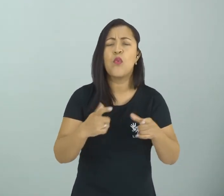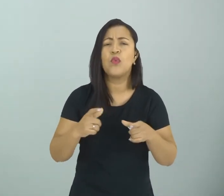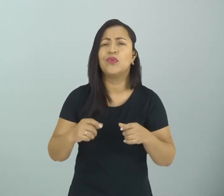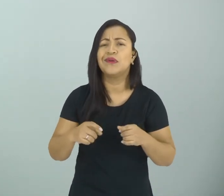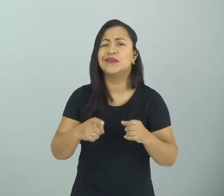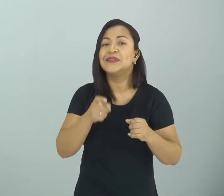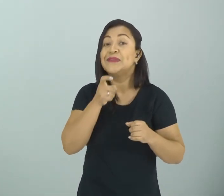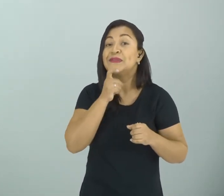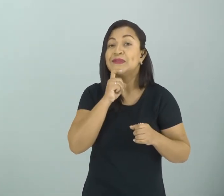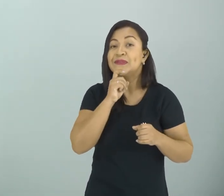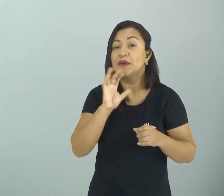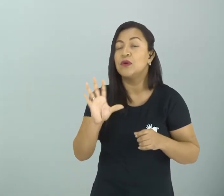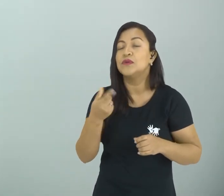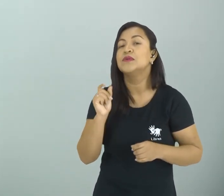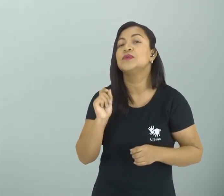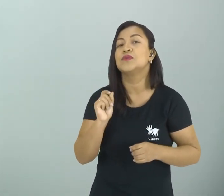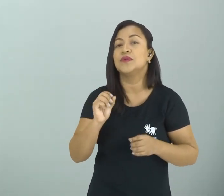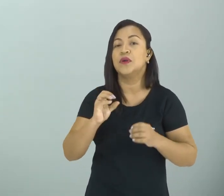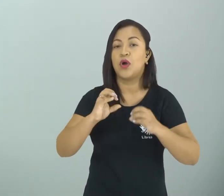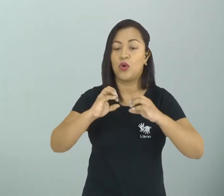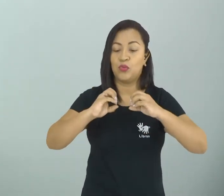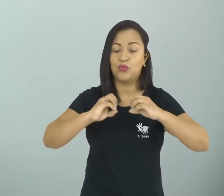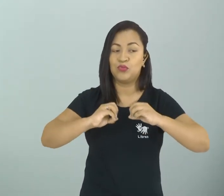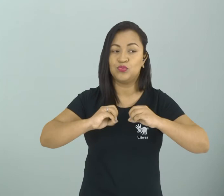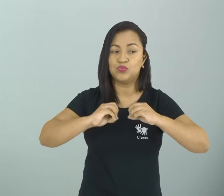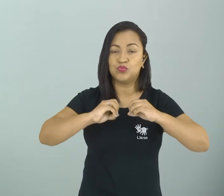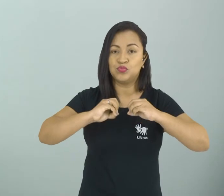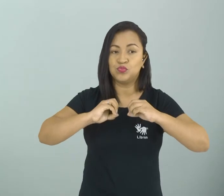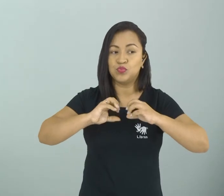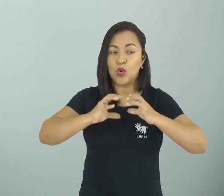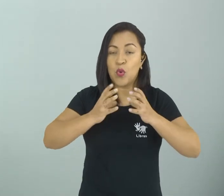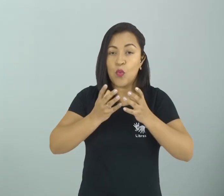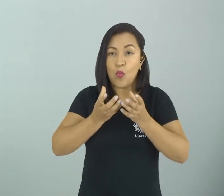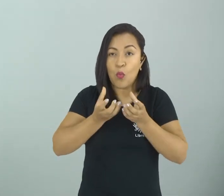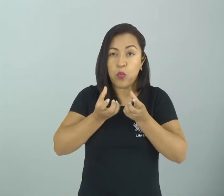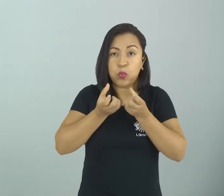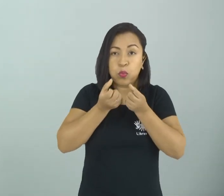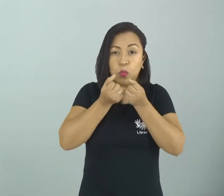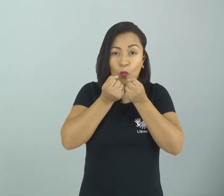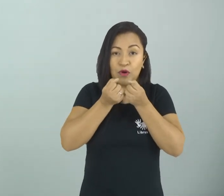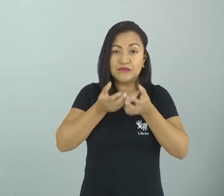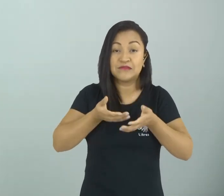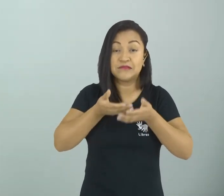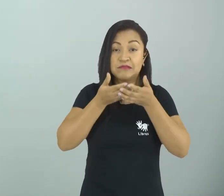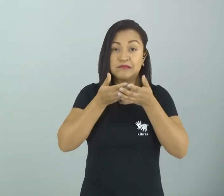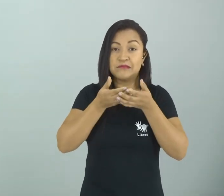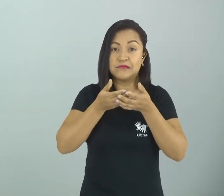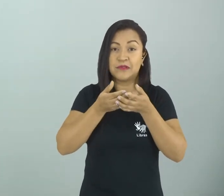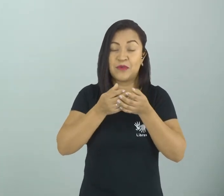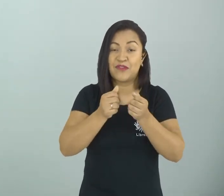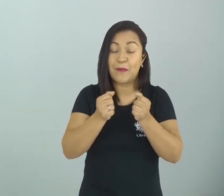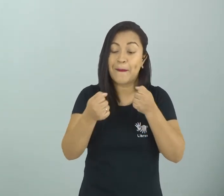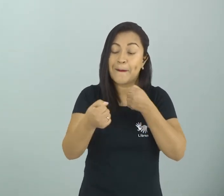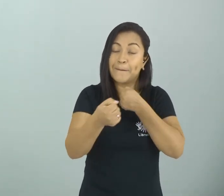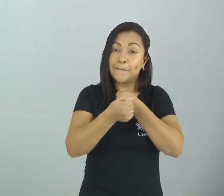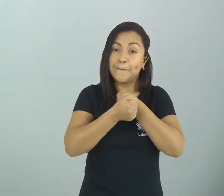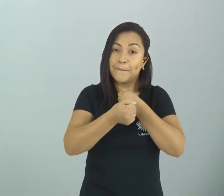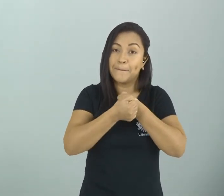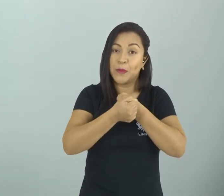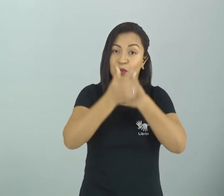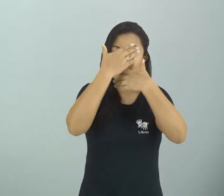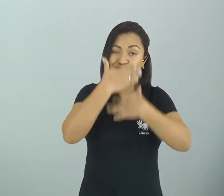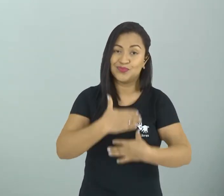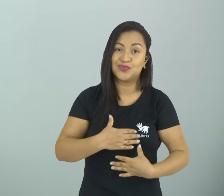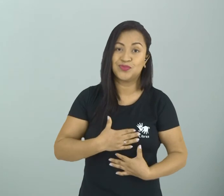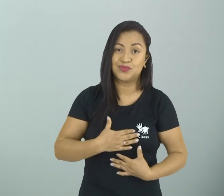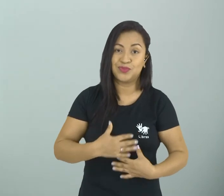frio, o que vai acontecer? O saco escrotal ele vai subir para que os testículos eles fiquem mais próximos da cavidade